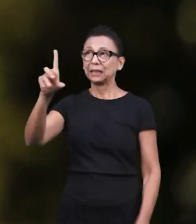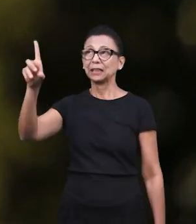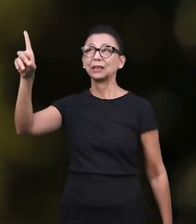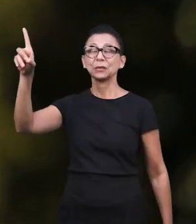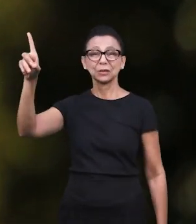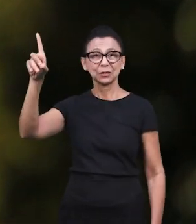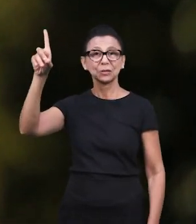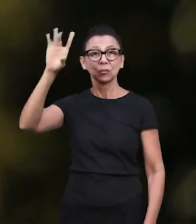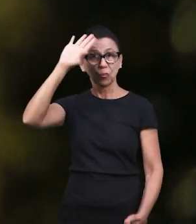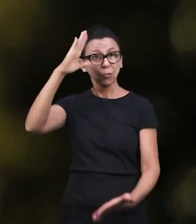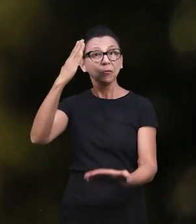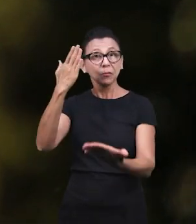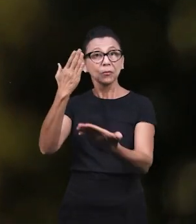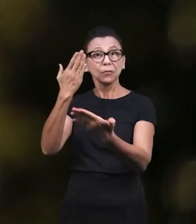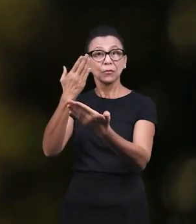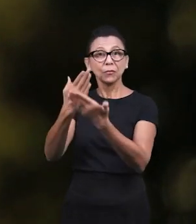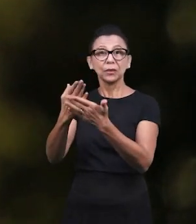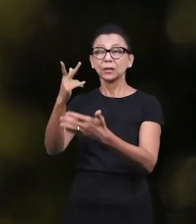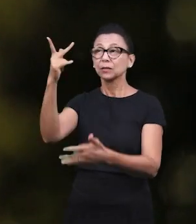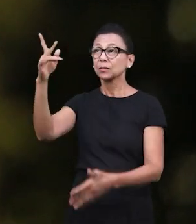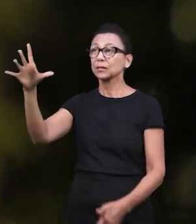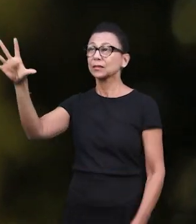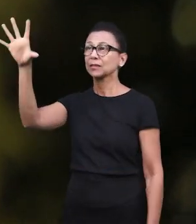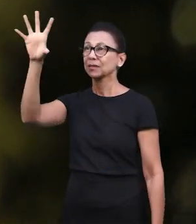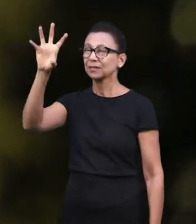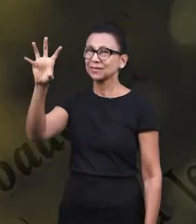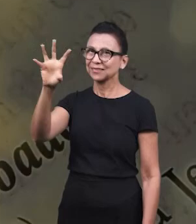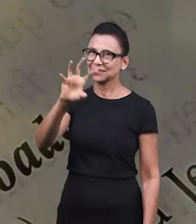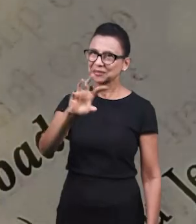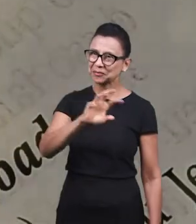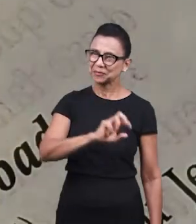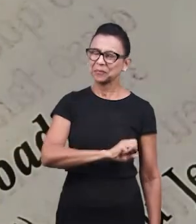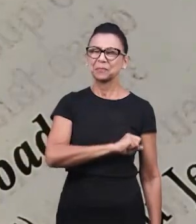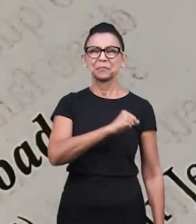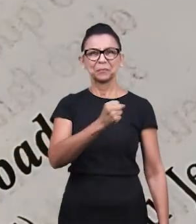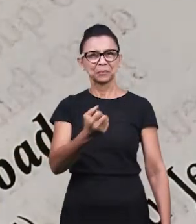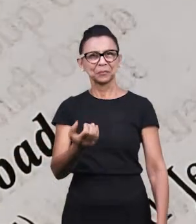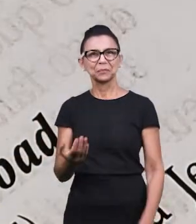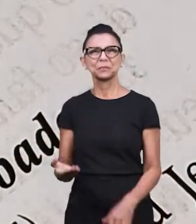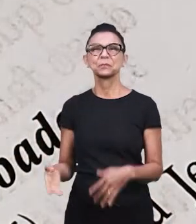Deus e no seu amor.